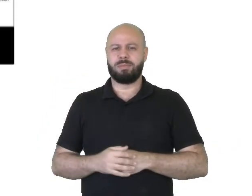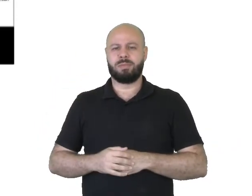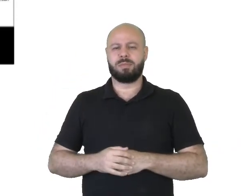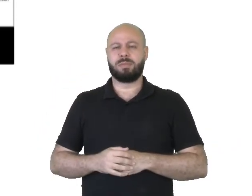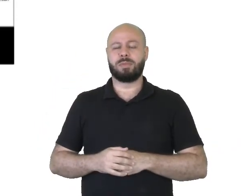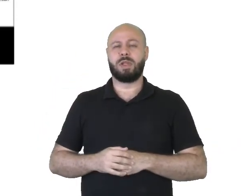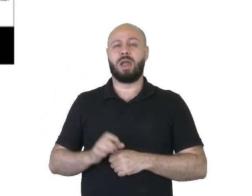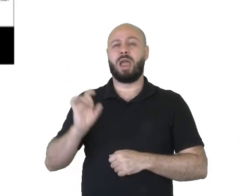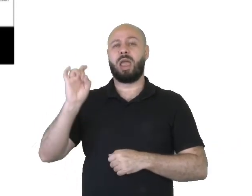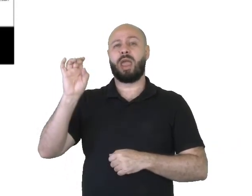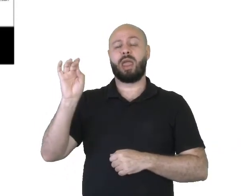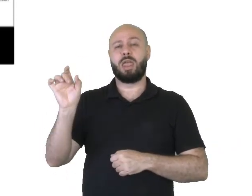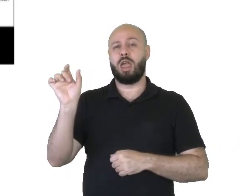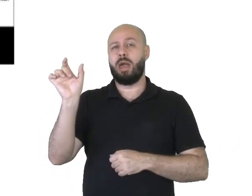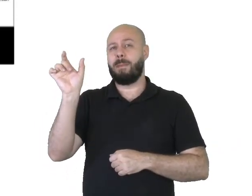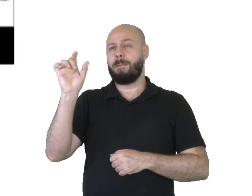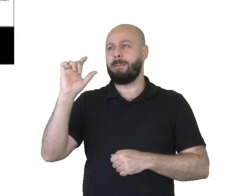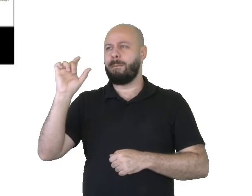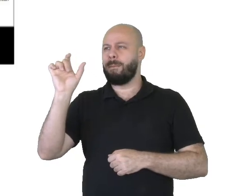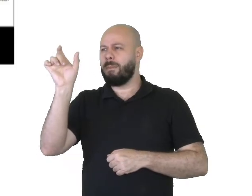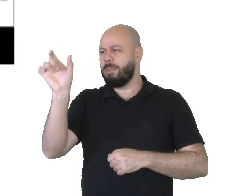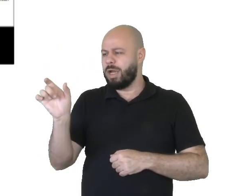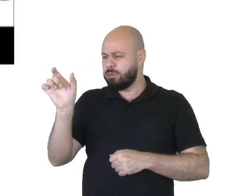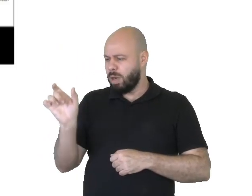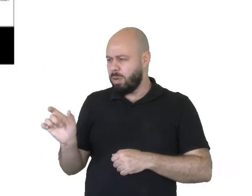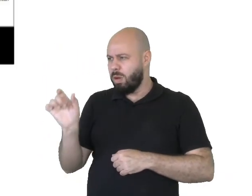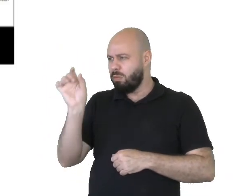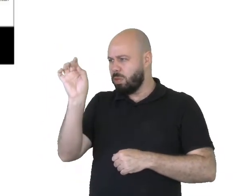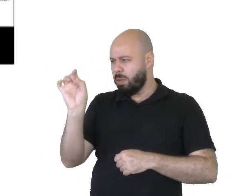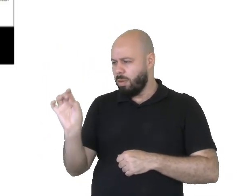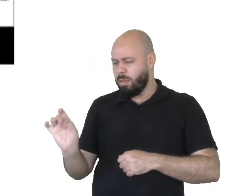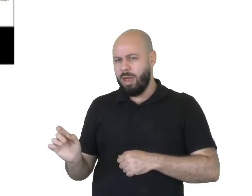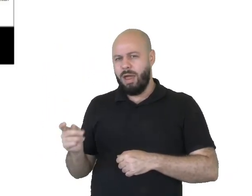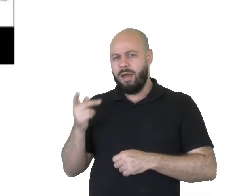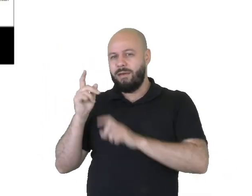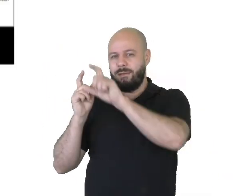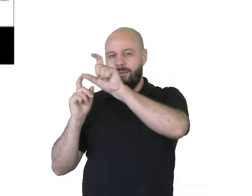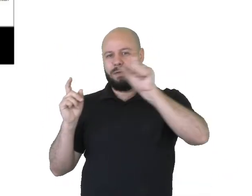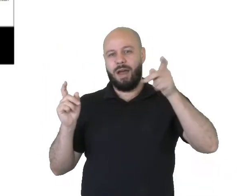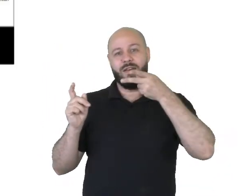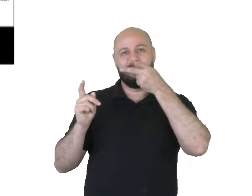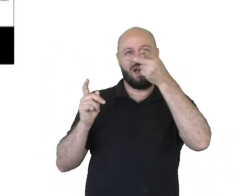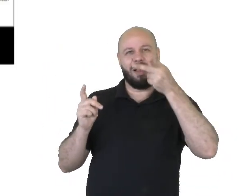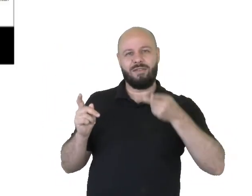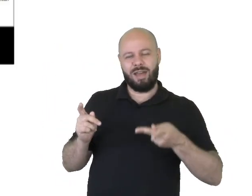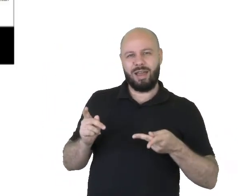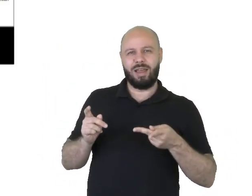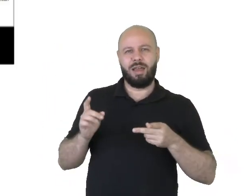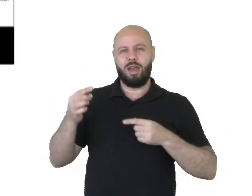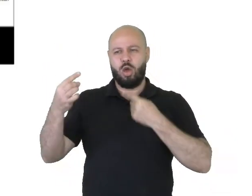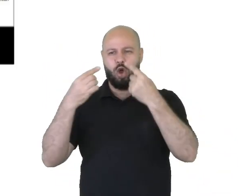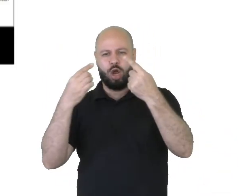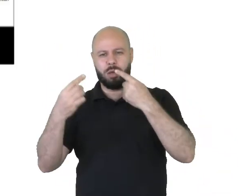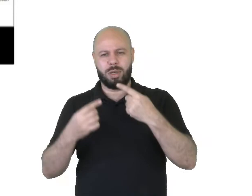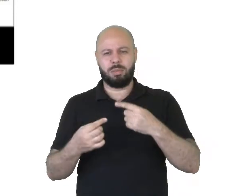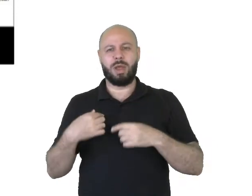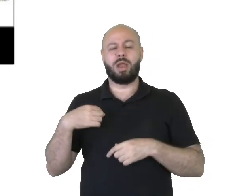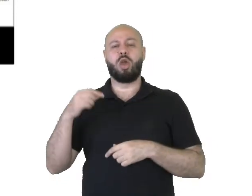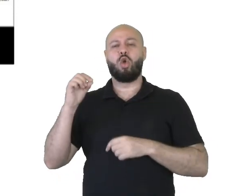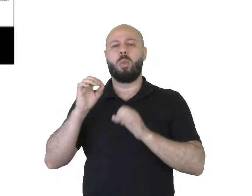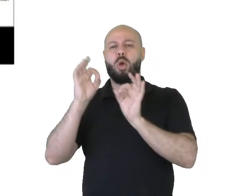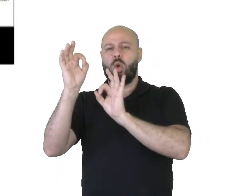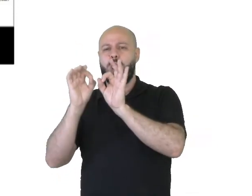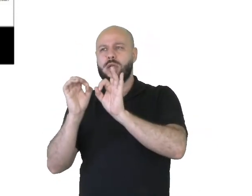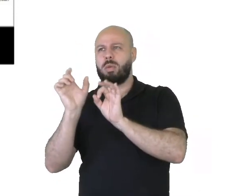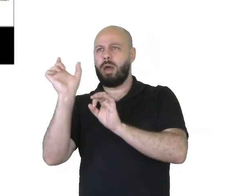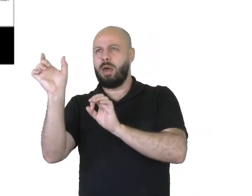Vemos agora os personagens, um a um. As falas dos personagens vão montar os diálogos, e elas são colocadas nessa disposição